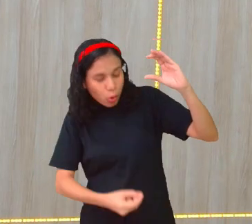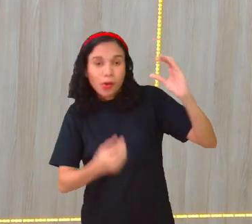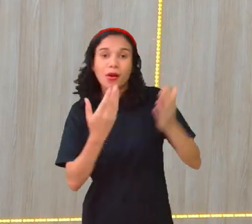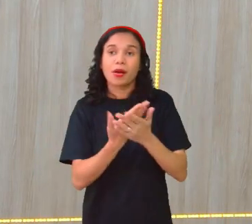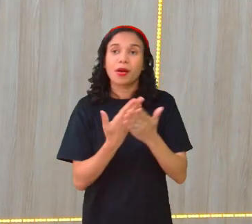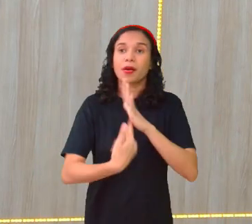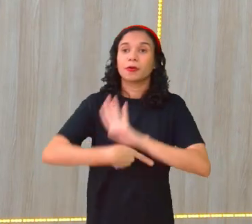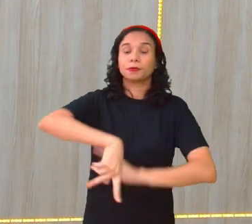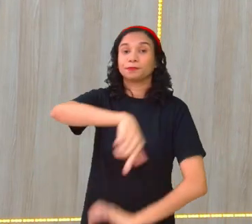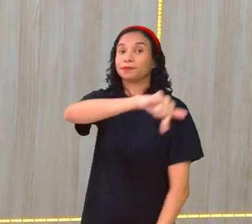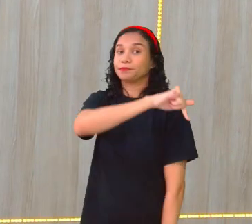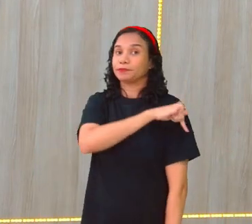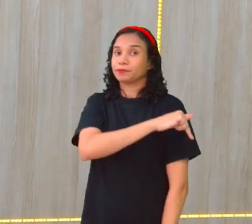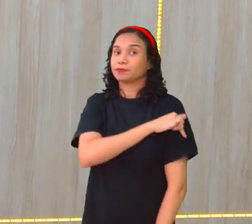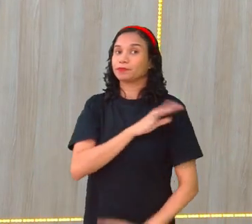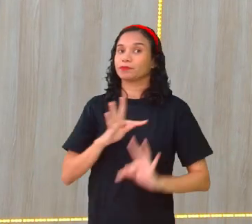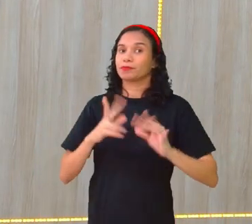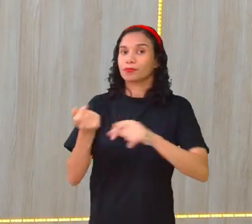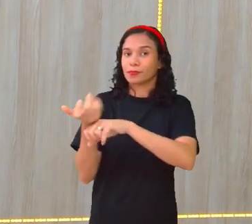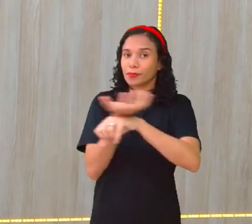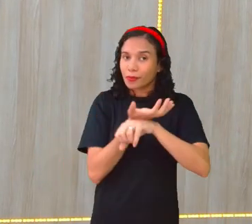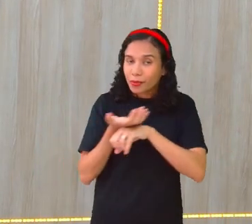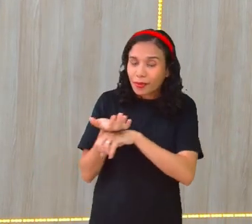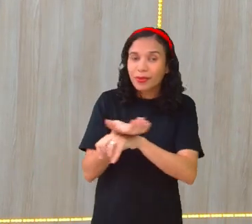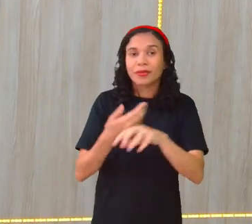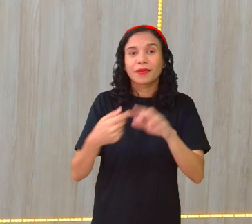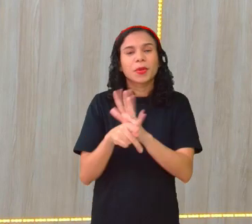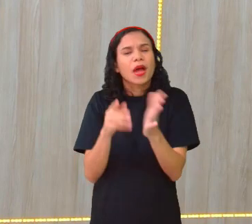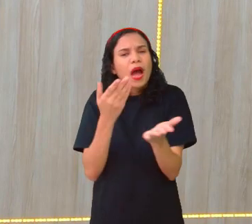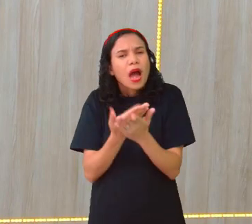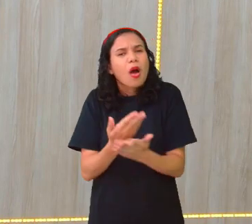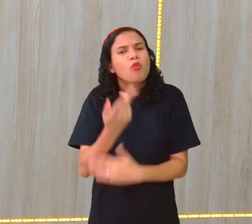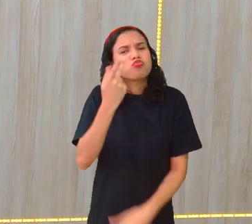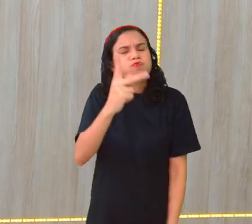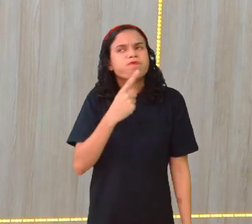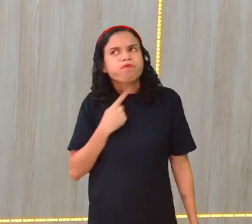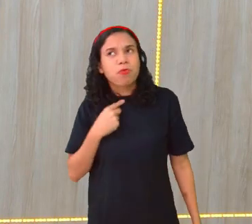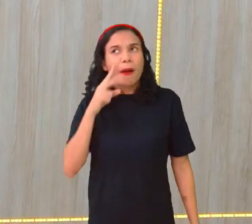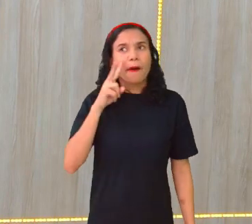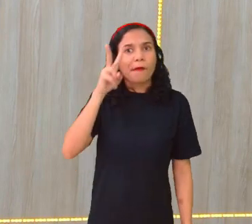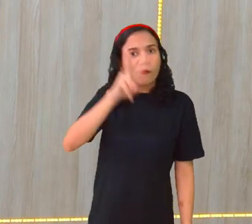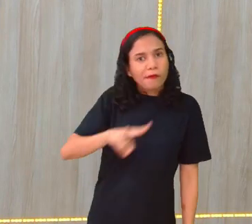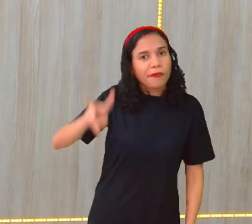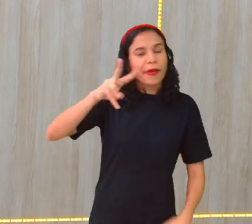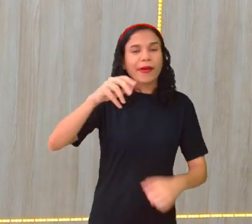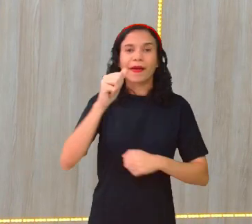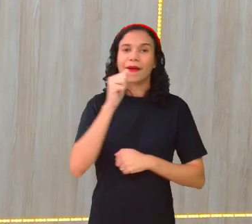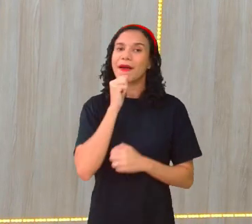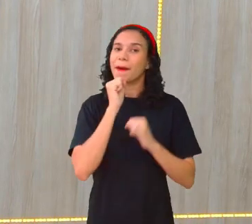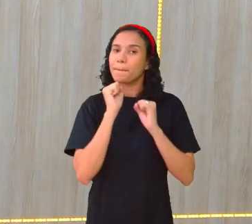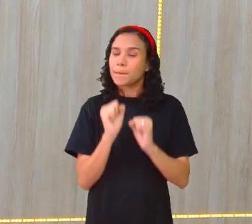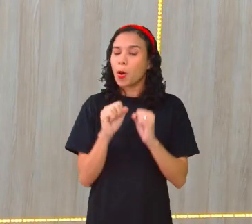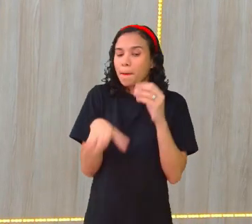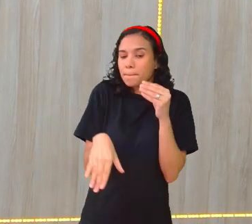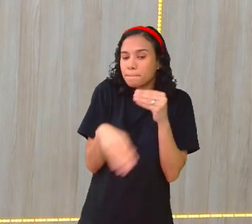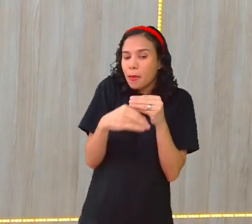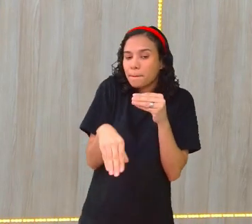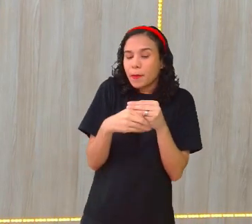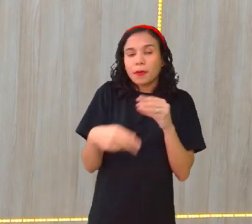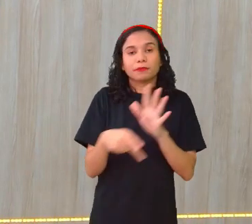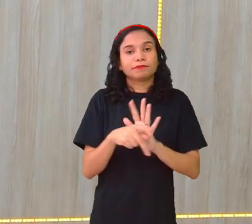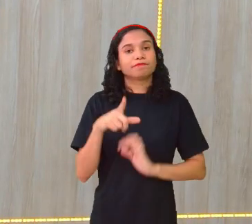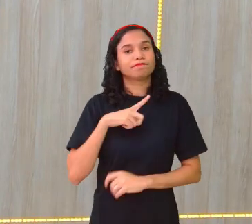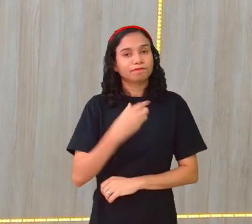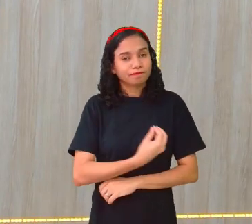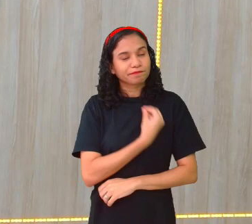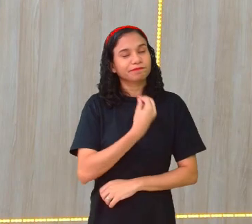dos 7º anos, de todas as disciplinas, a aula que você quiser rever, e você ainda pode fazer um comentário lá, que